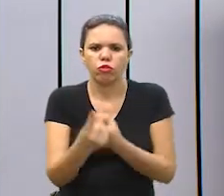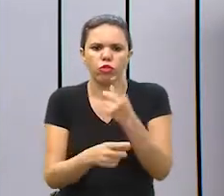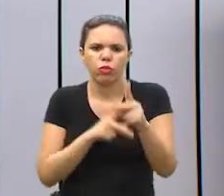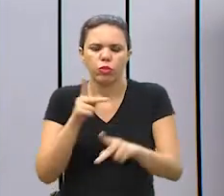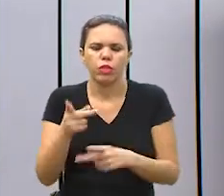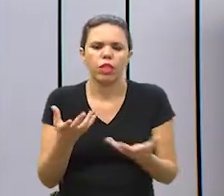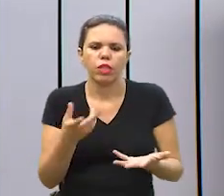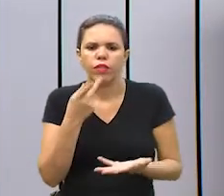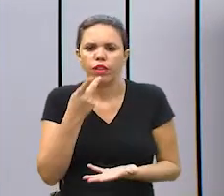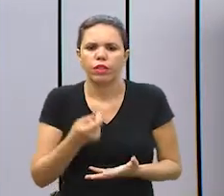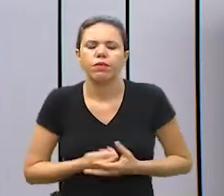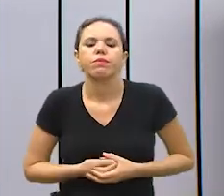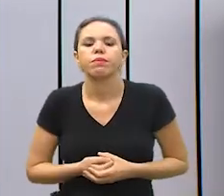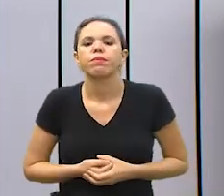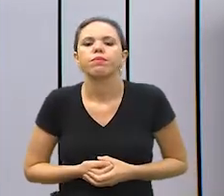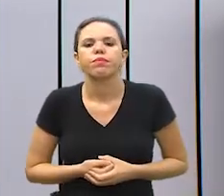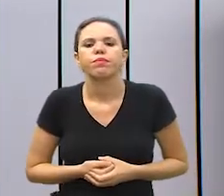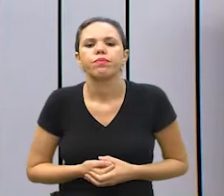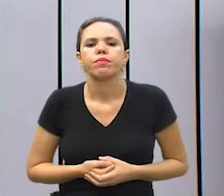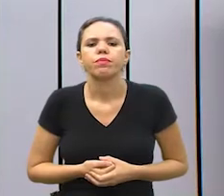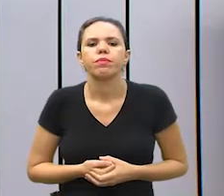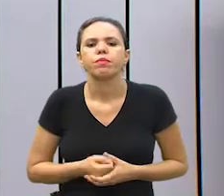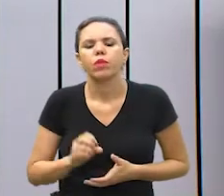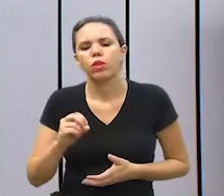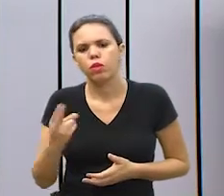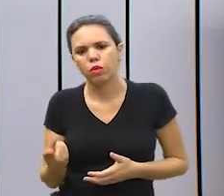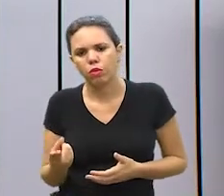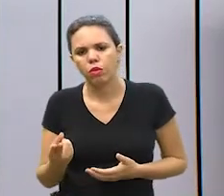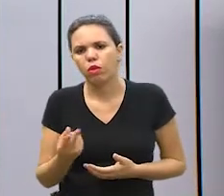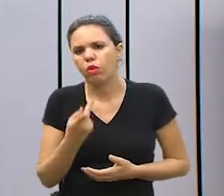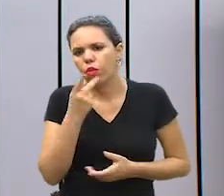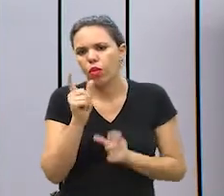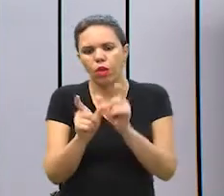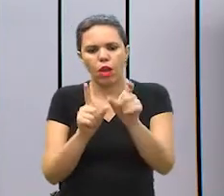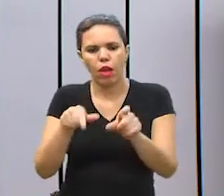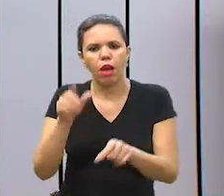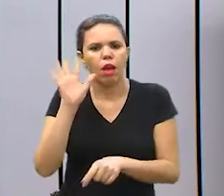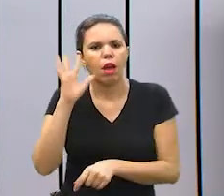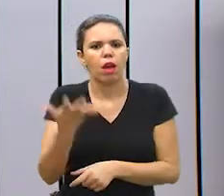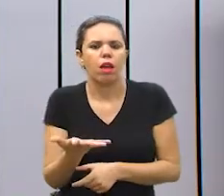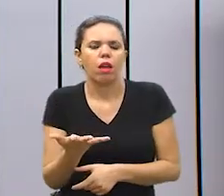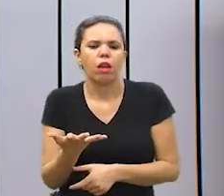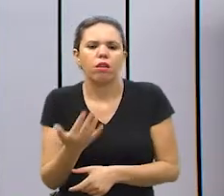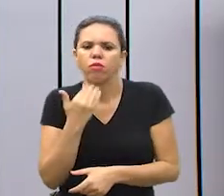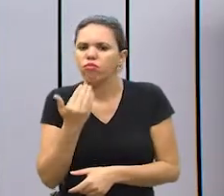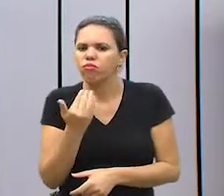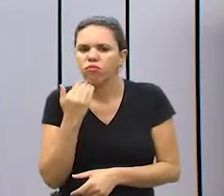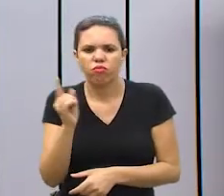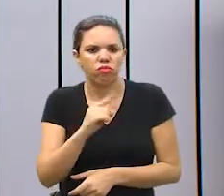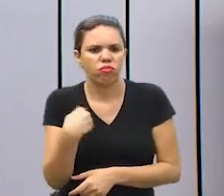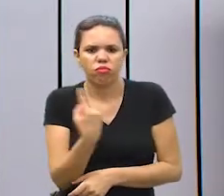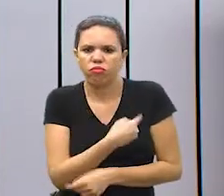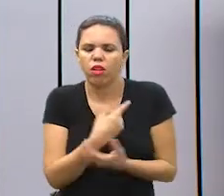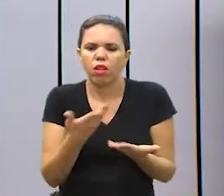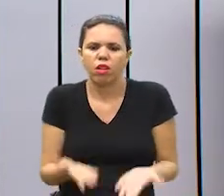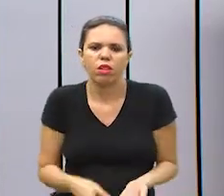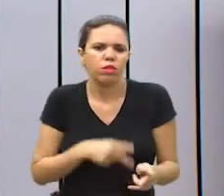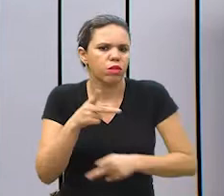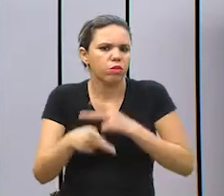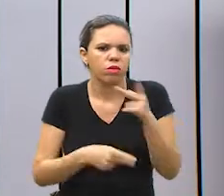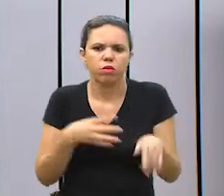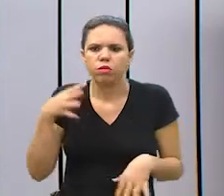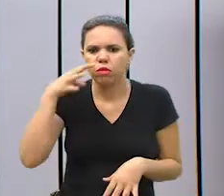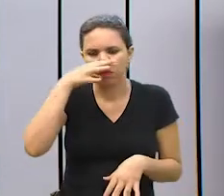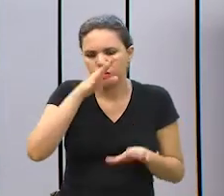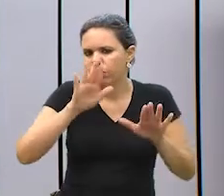né, querem instalar ou colocar que seria a solução. O lockdown não vai funcionar para a gente. Por quê? Porque as pessoas elas